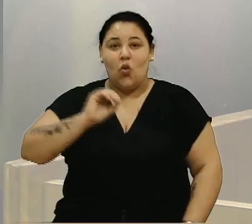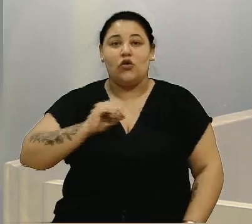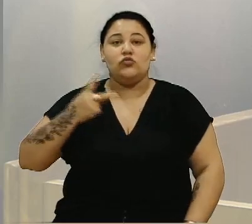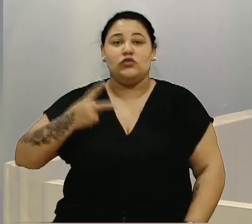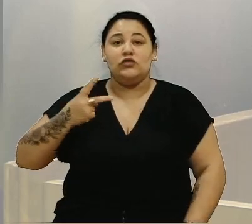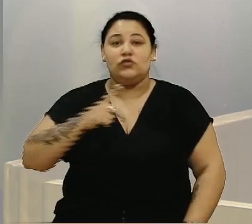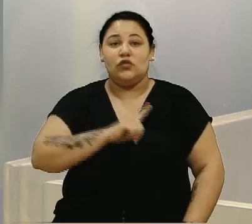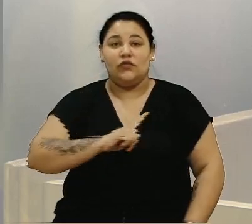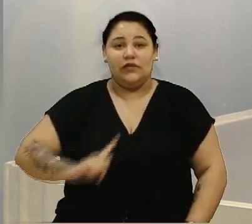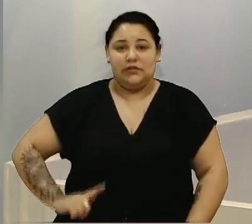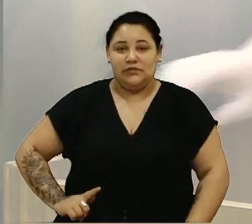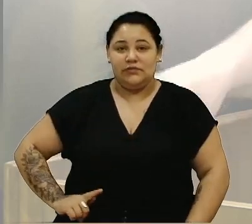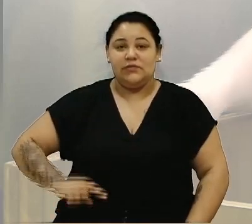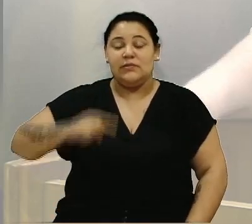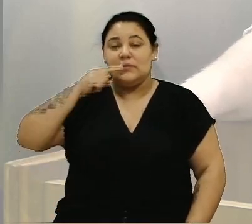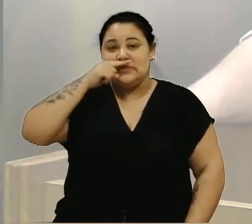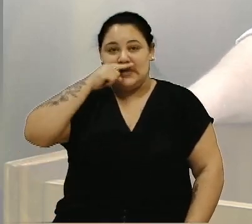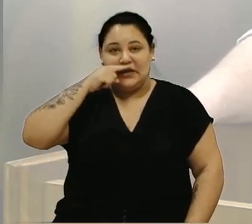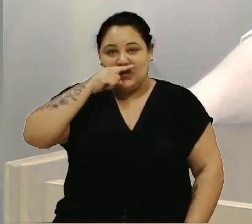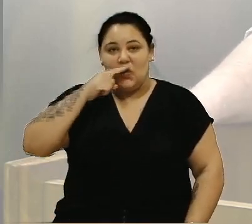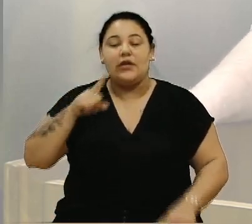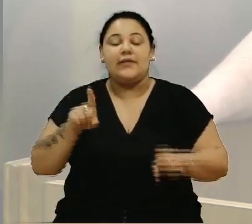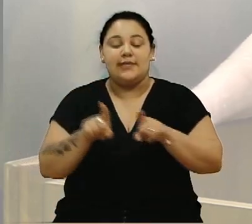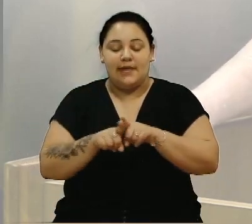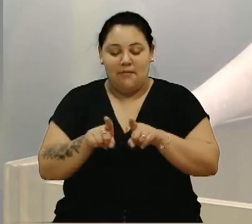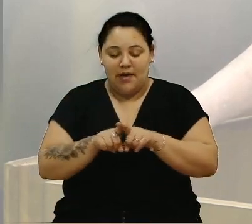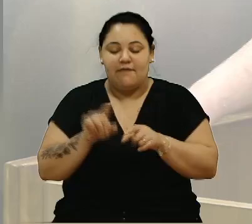O prefeito Sartori fez um grande segundo governo.